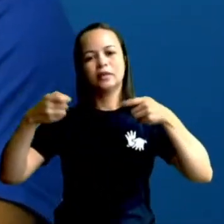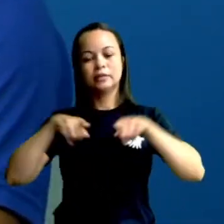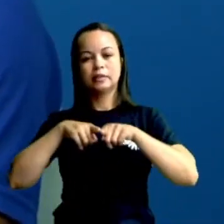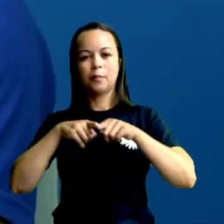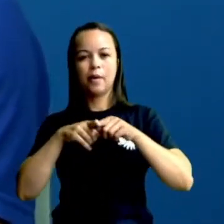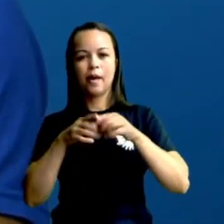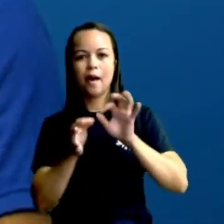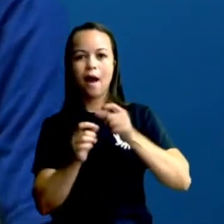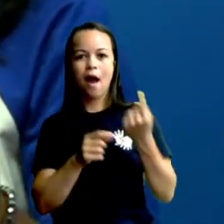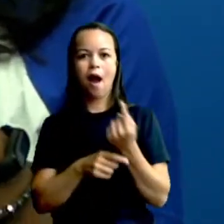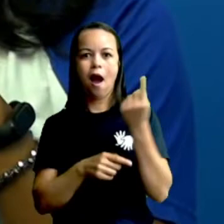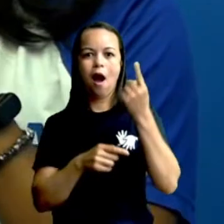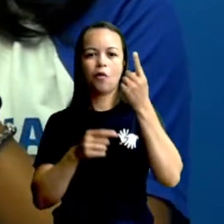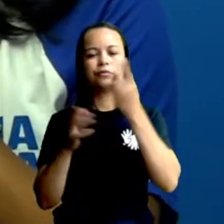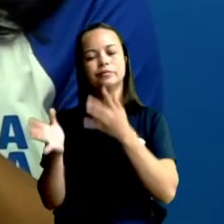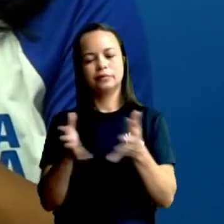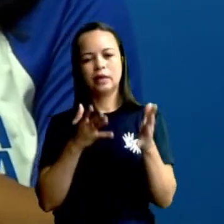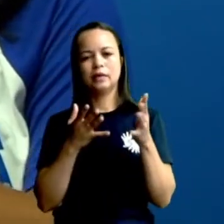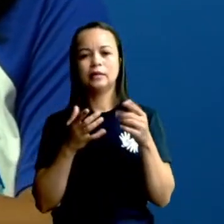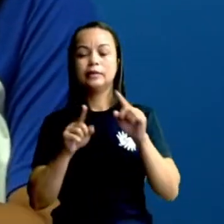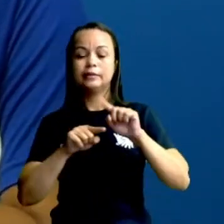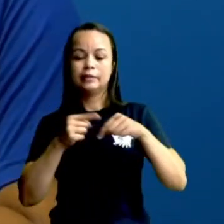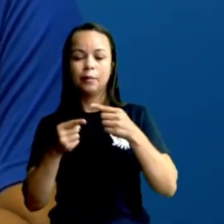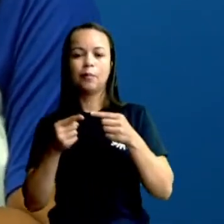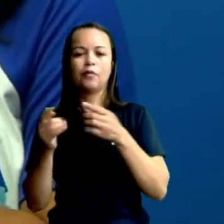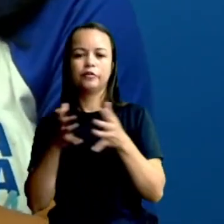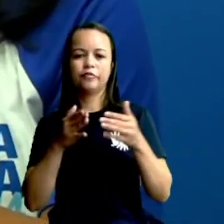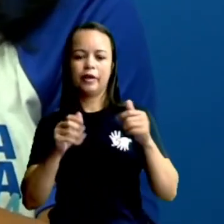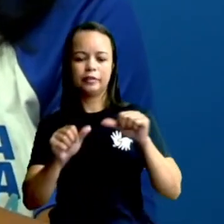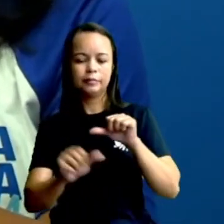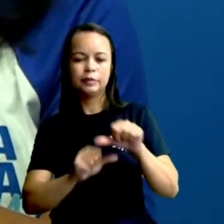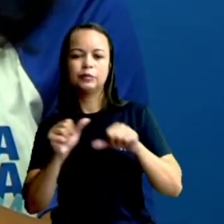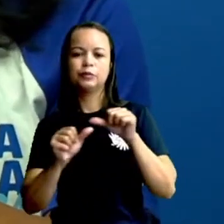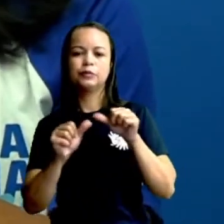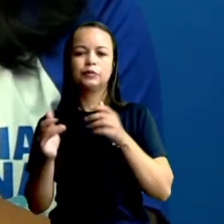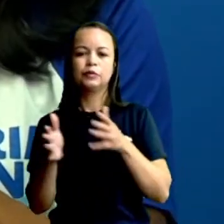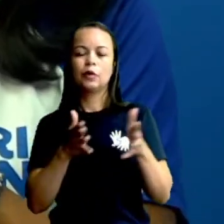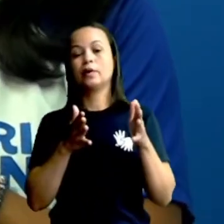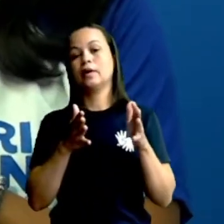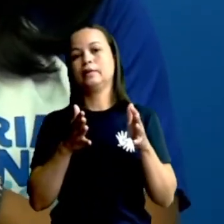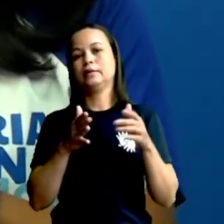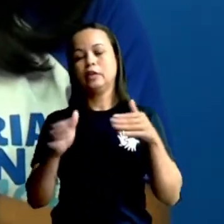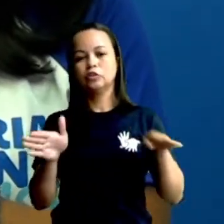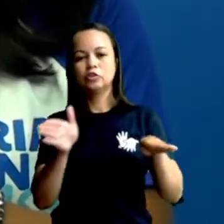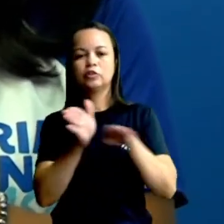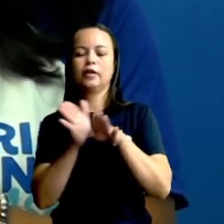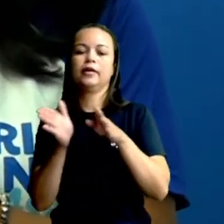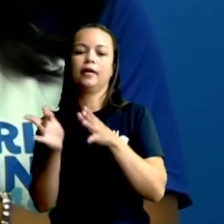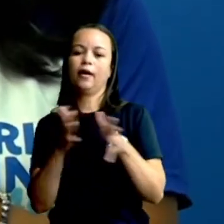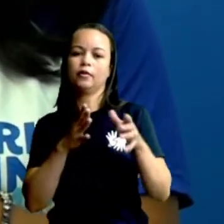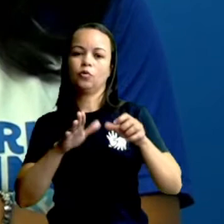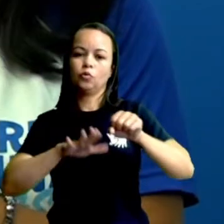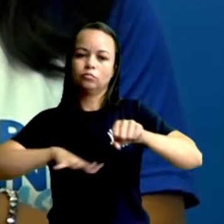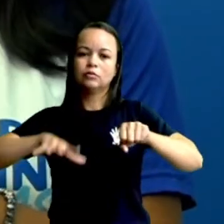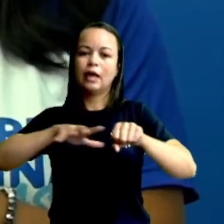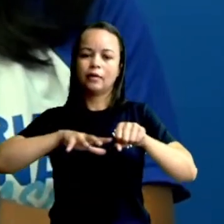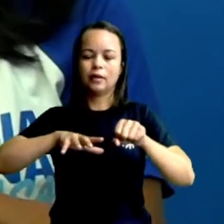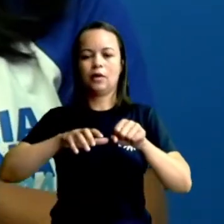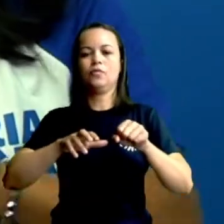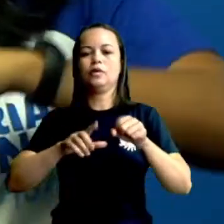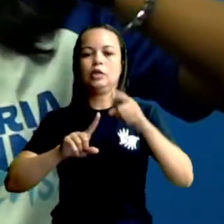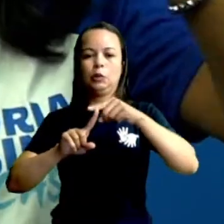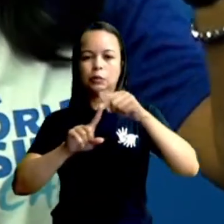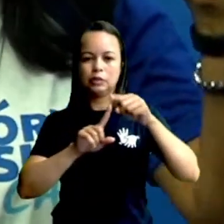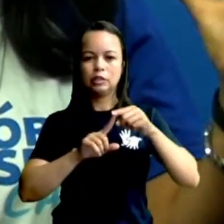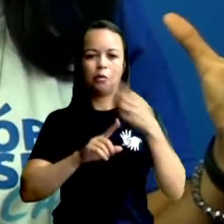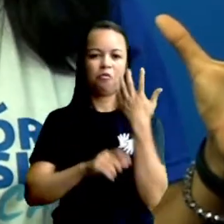vai diminuindo, ou seja, o clima já vai mudando até chegar no sertão, que é um outro tipo de vegetação, porque tudo é